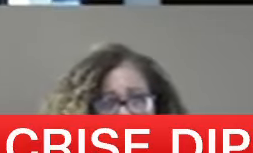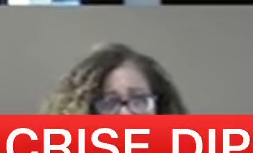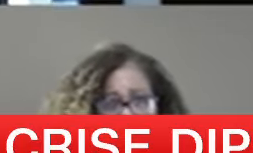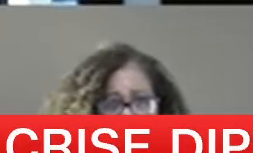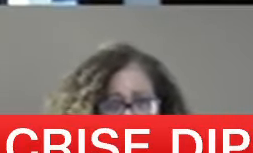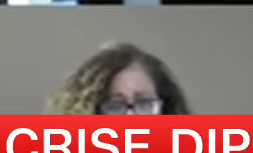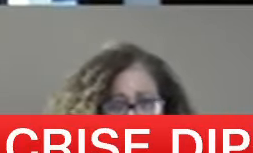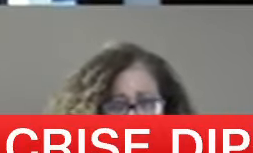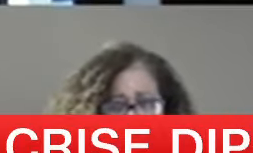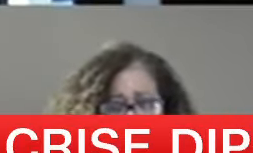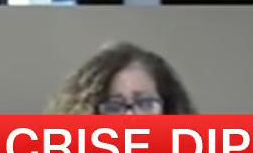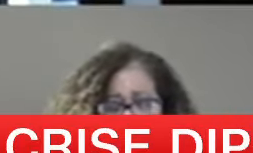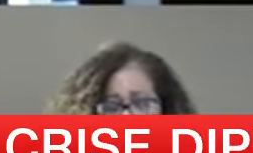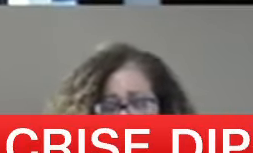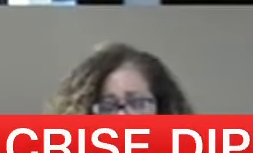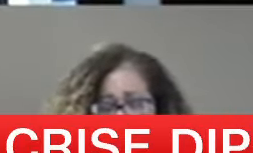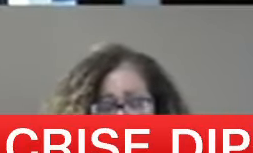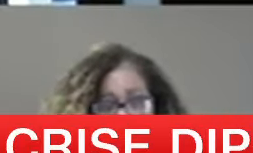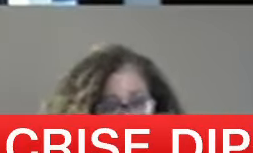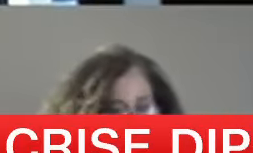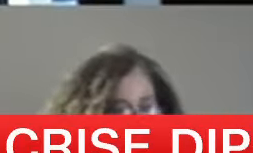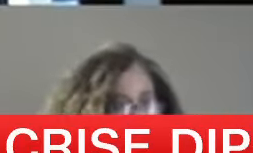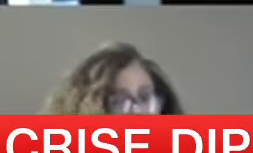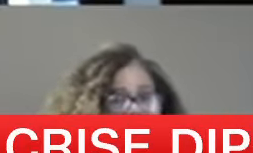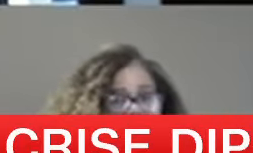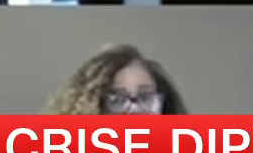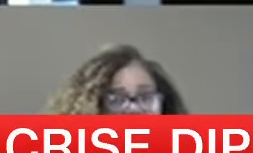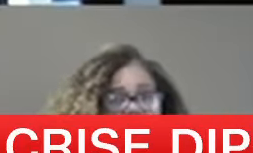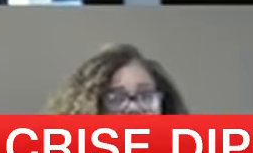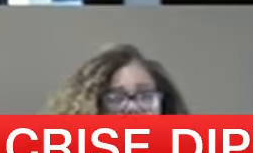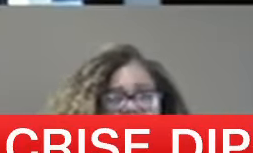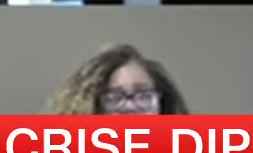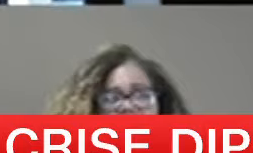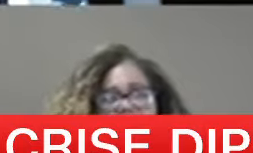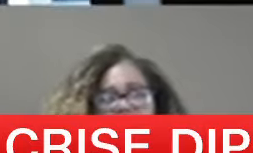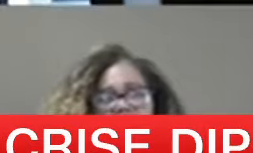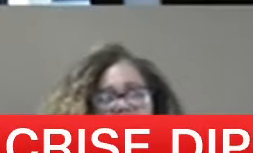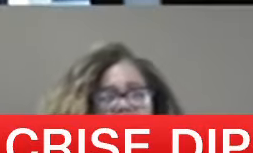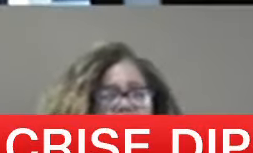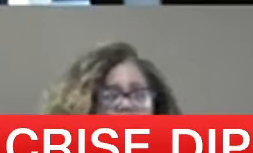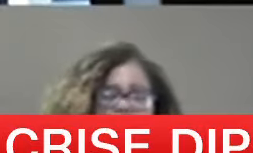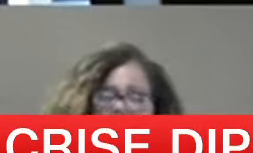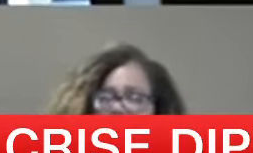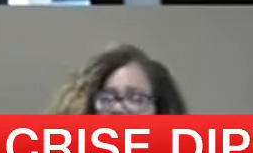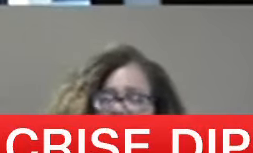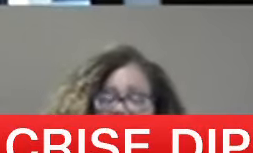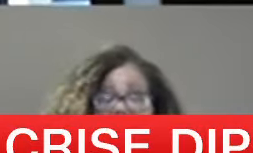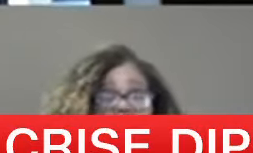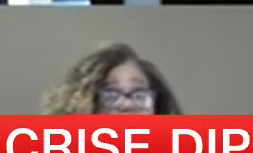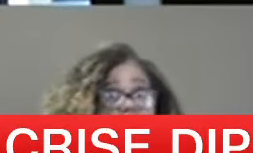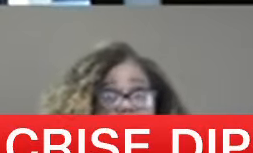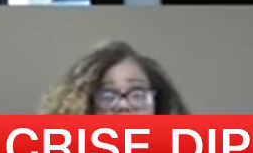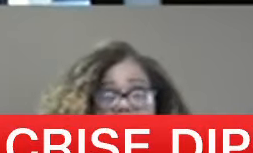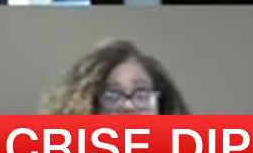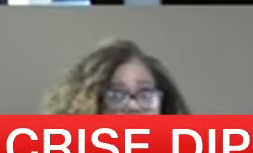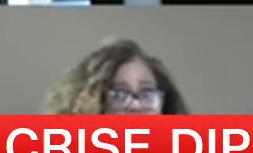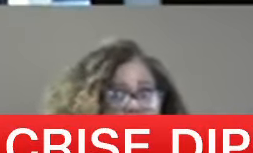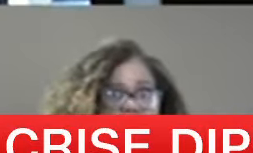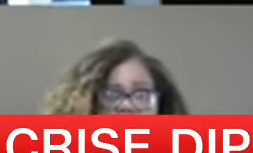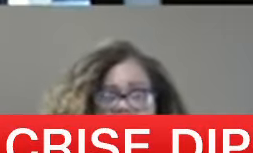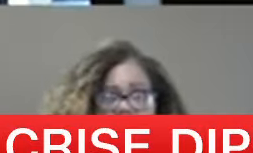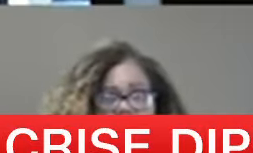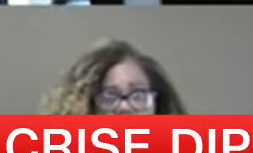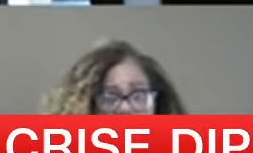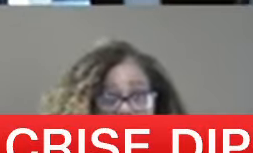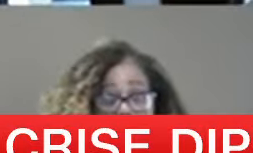na Segunda Guerra Mundial. Não há definitivamente base de comparação da realidade